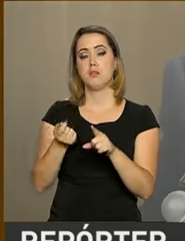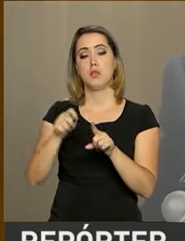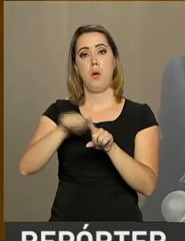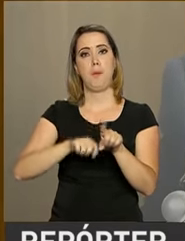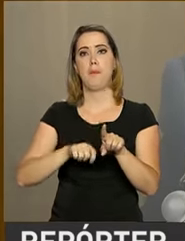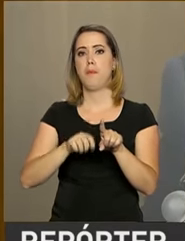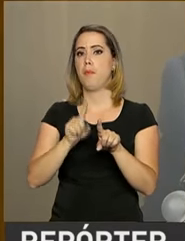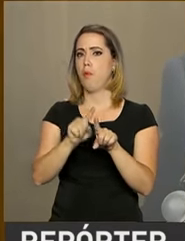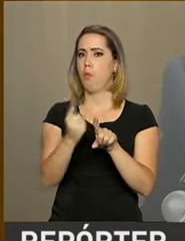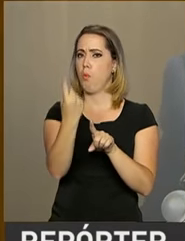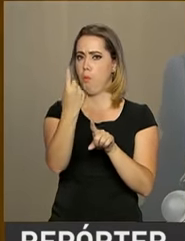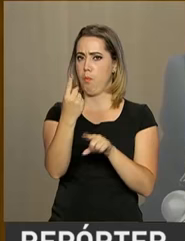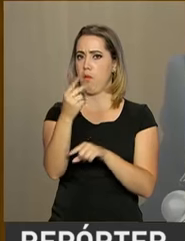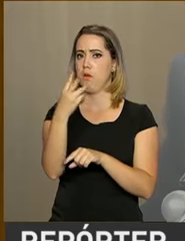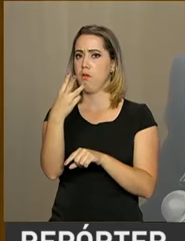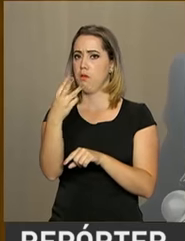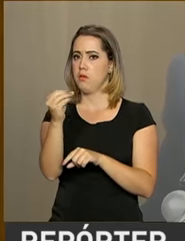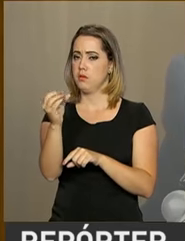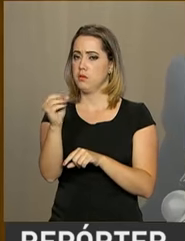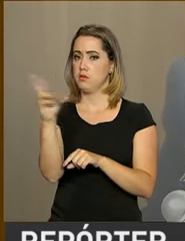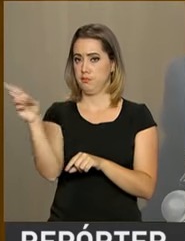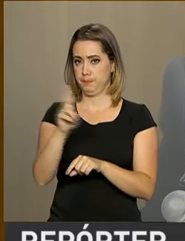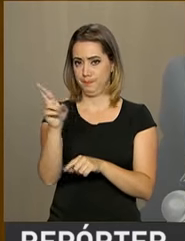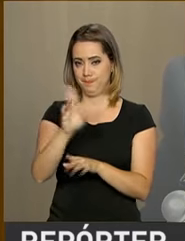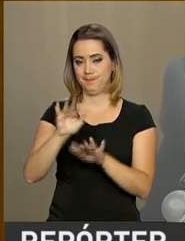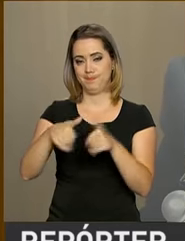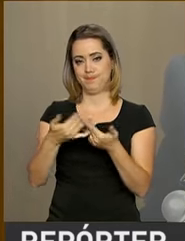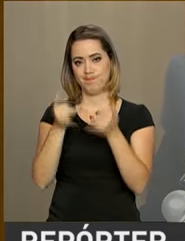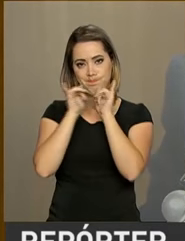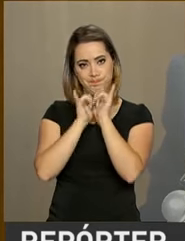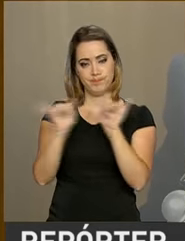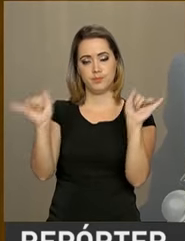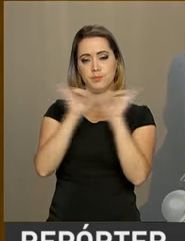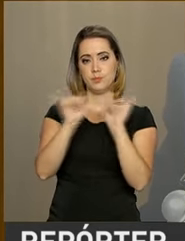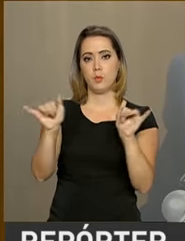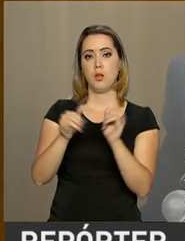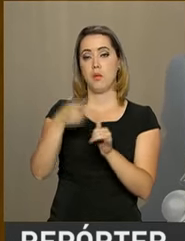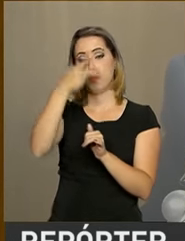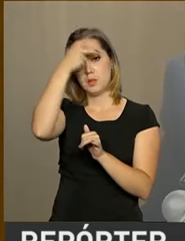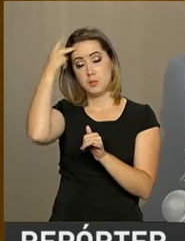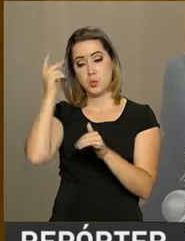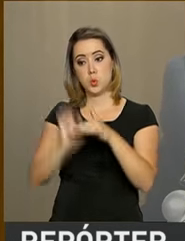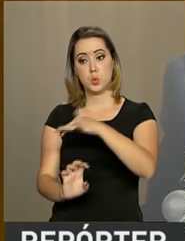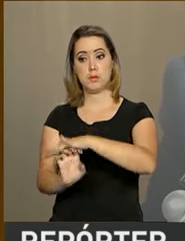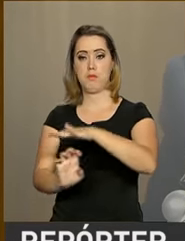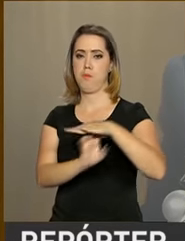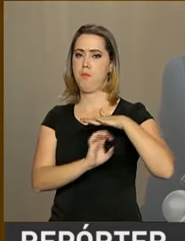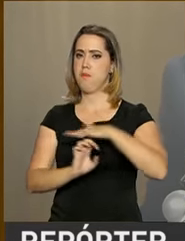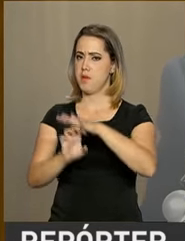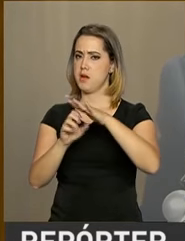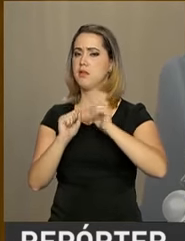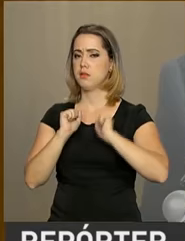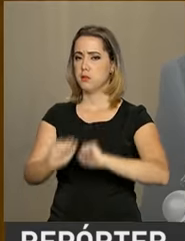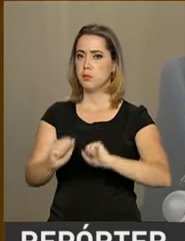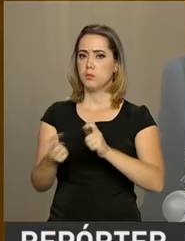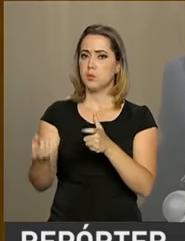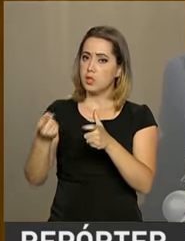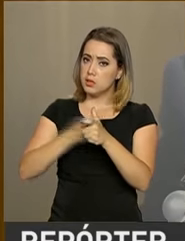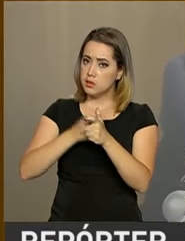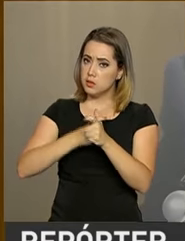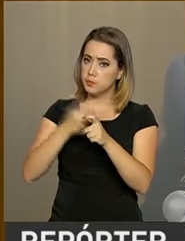300 então nós lançamos o mutirão da renegociação para que essas empresas então tivessem a oportunidade de